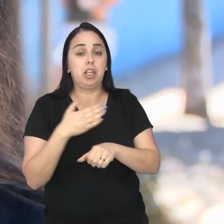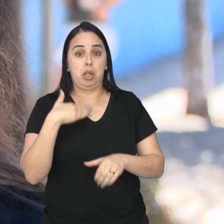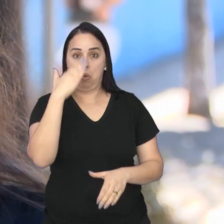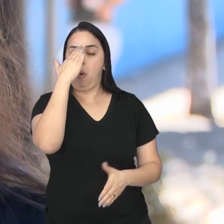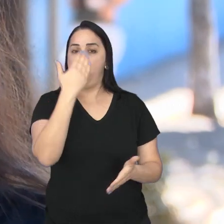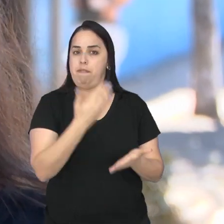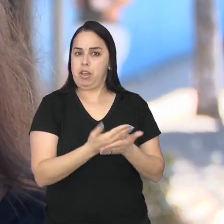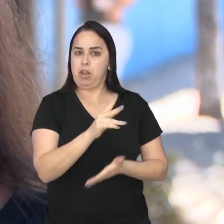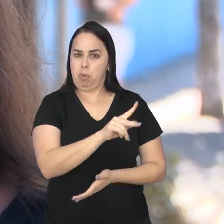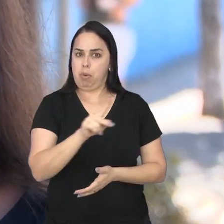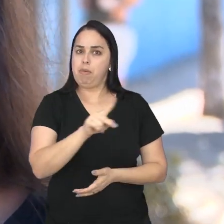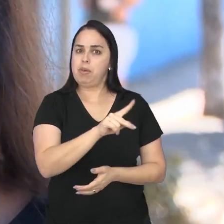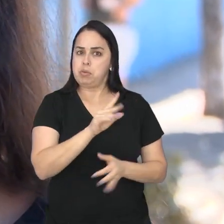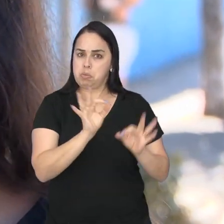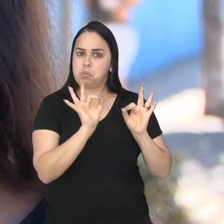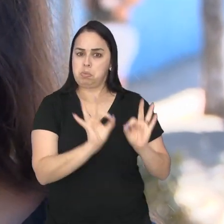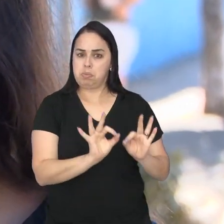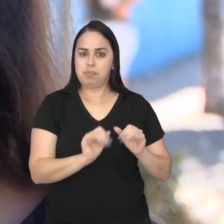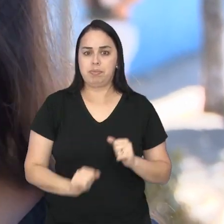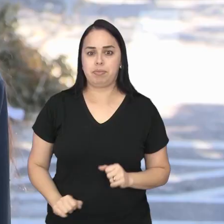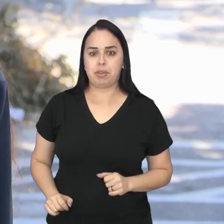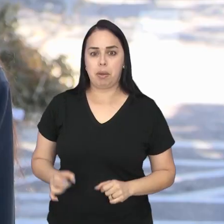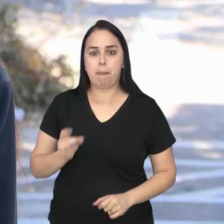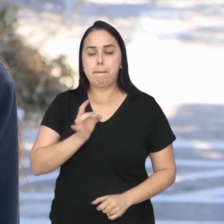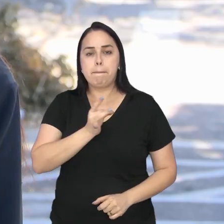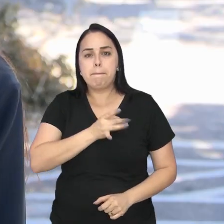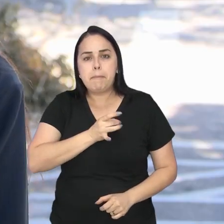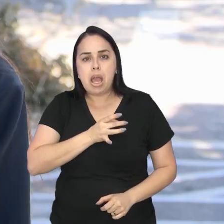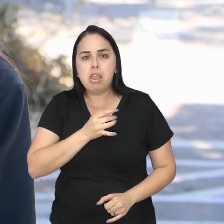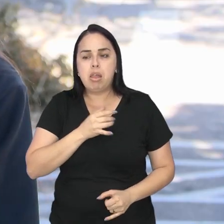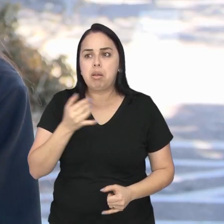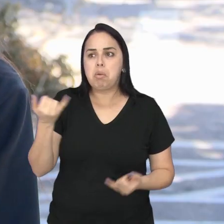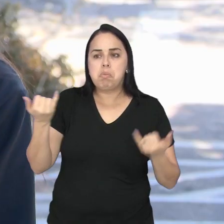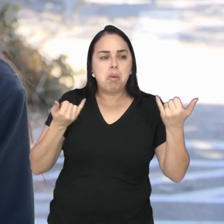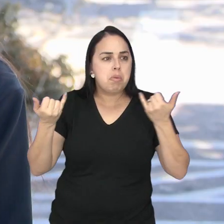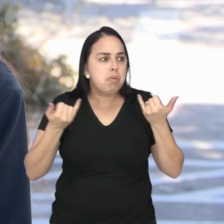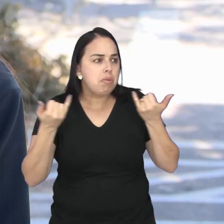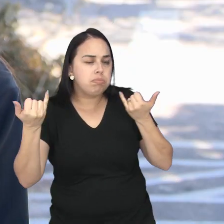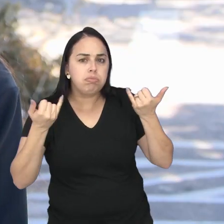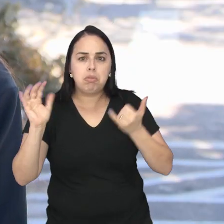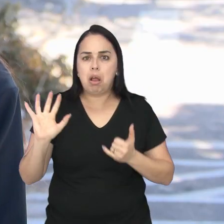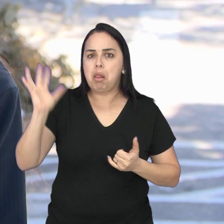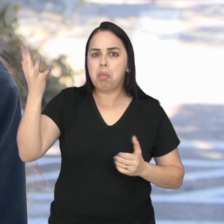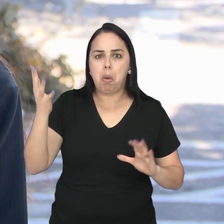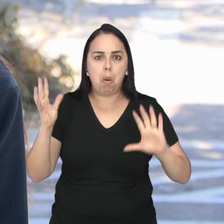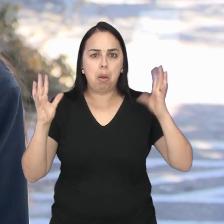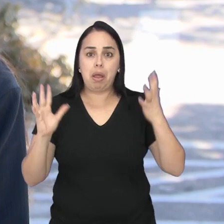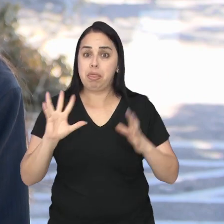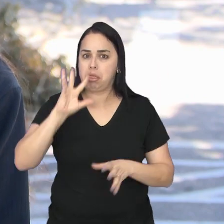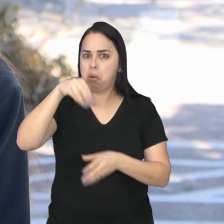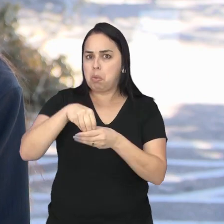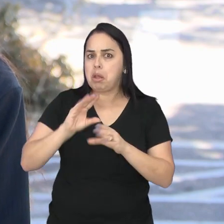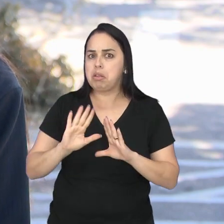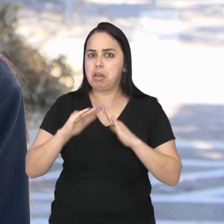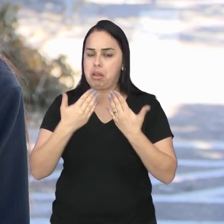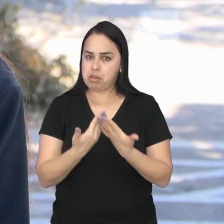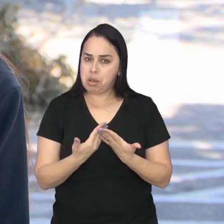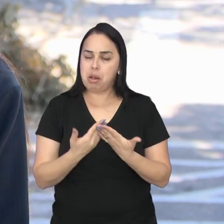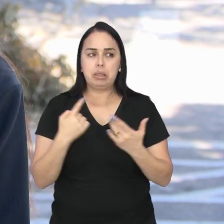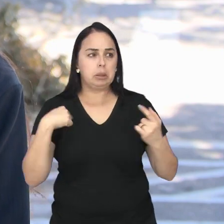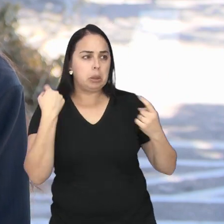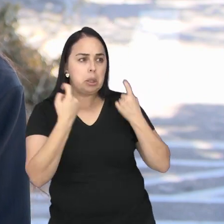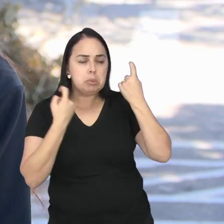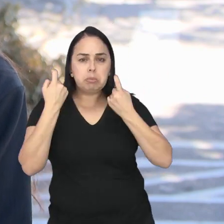e confia no trabalho dos profissionais de ensino das notícias que vinha vindo acontecendo né nas escolas